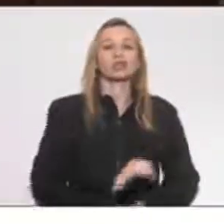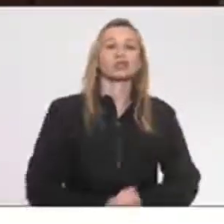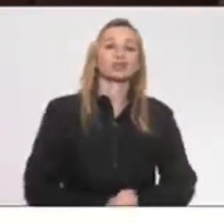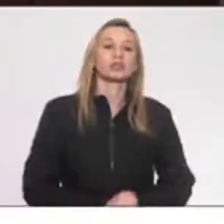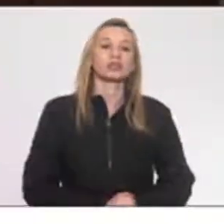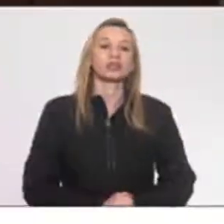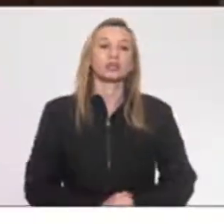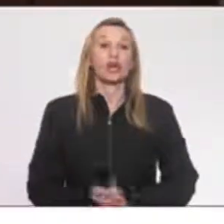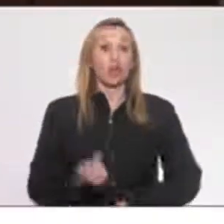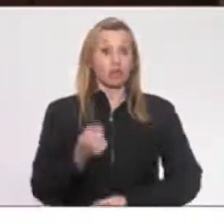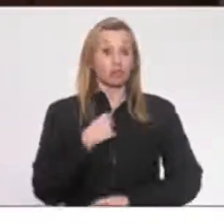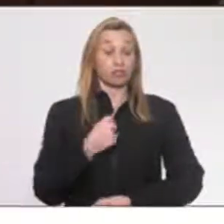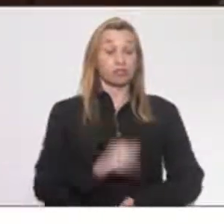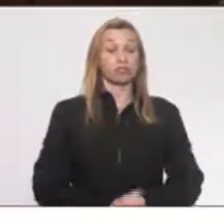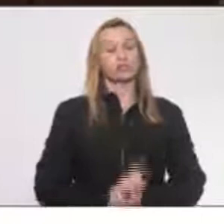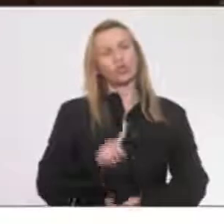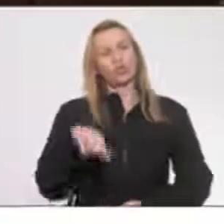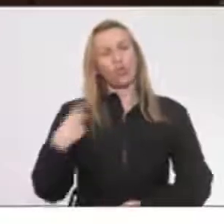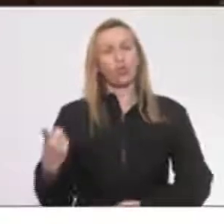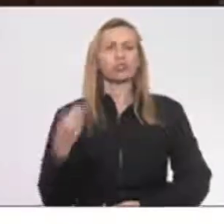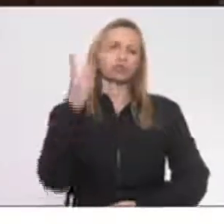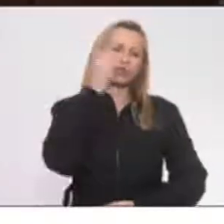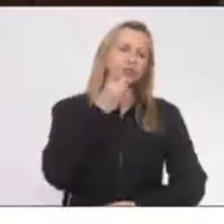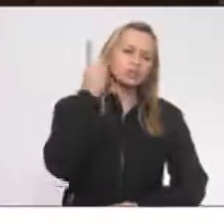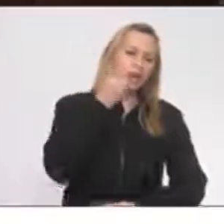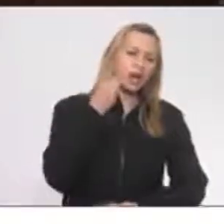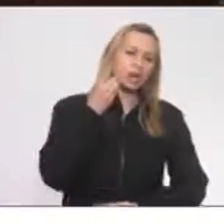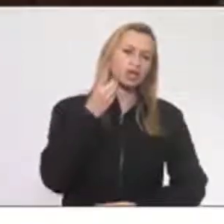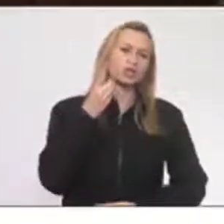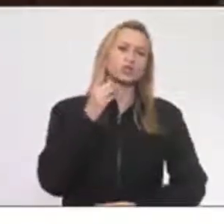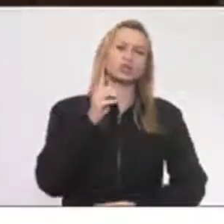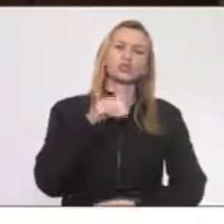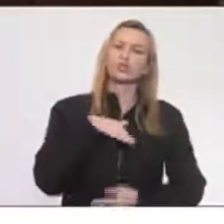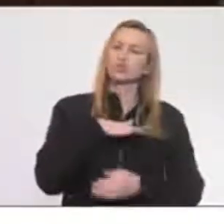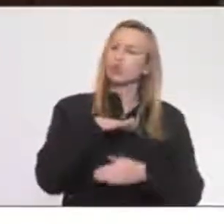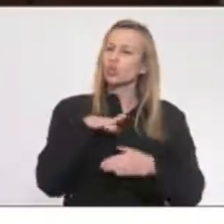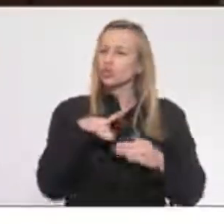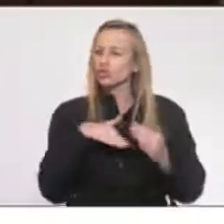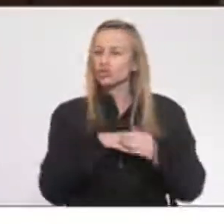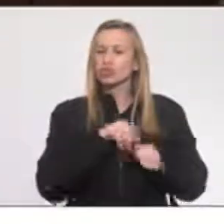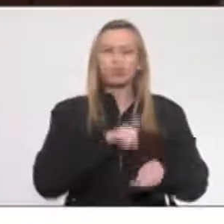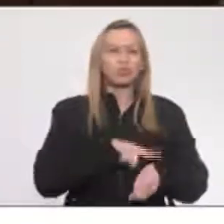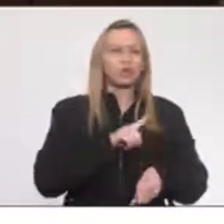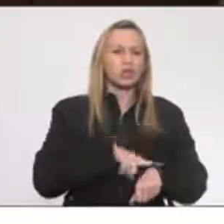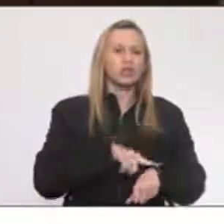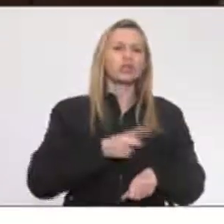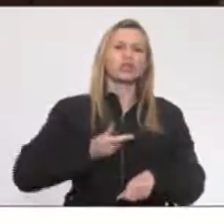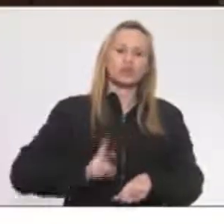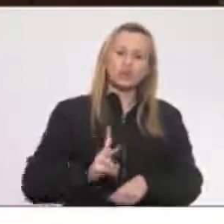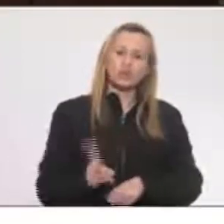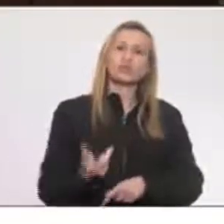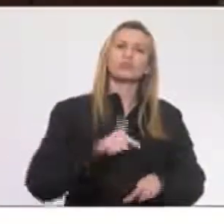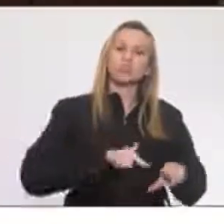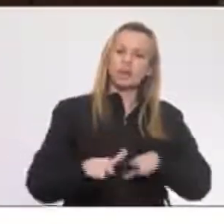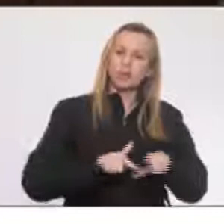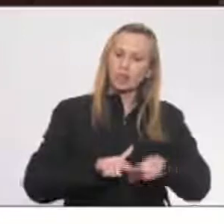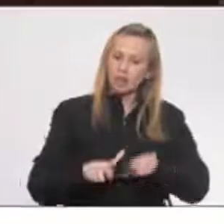embora eu e outros deputados, durante todo o recesso, continuamos